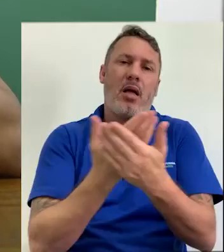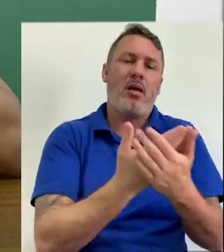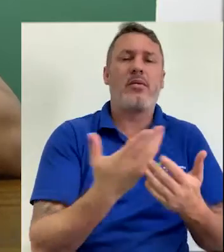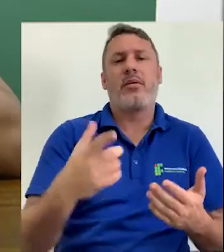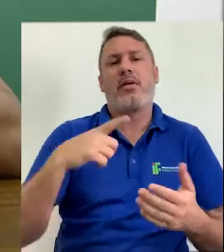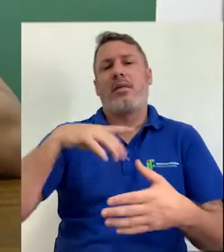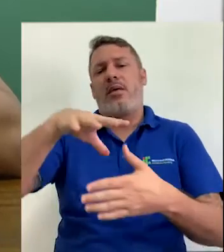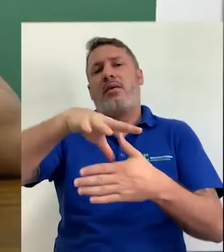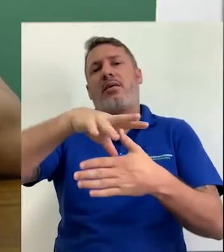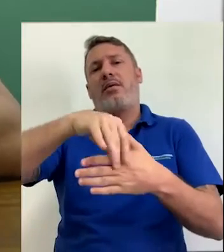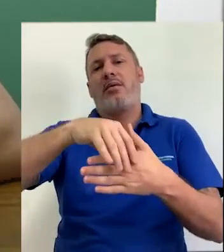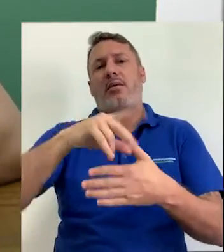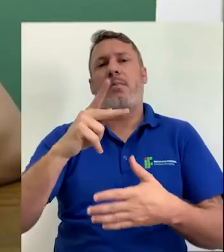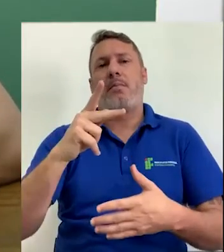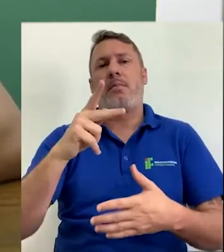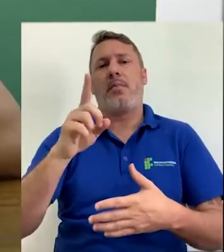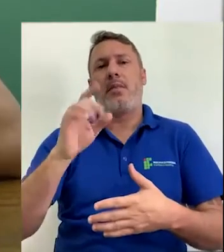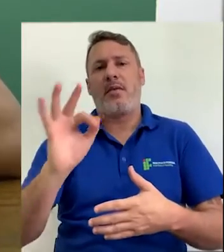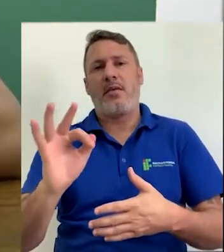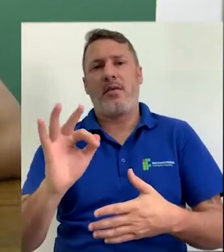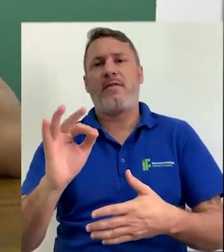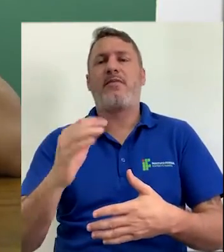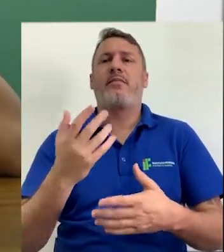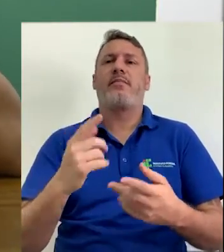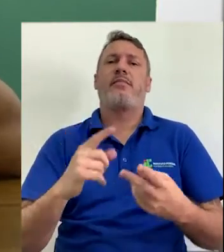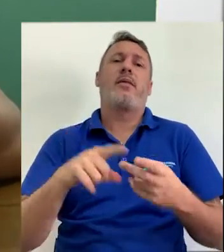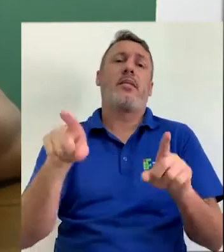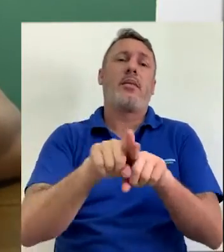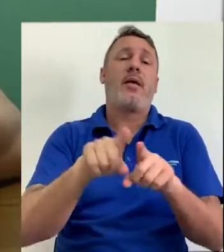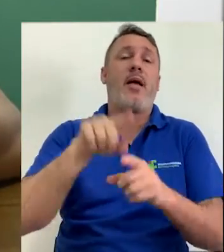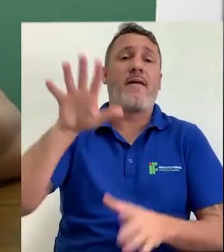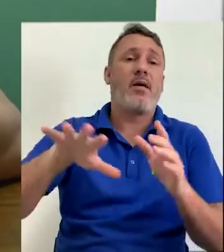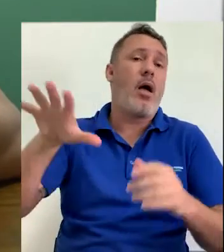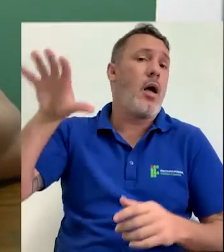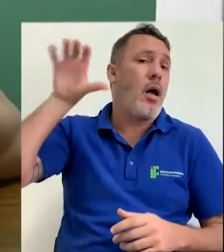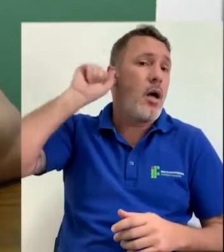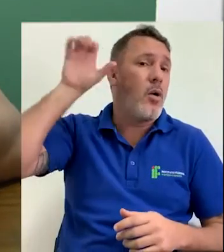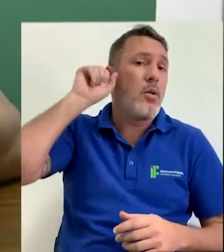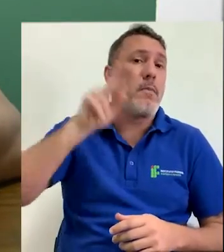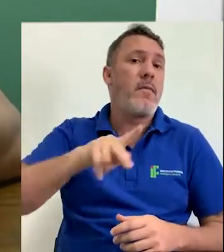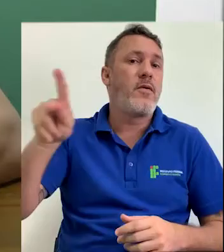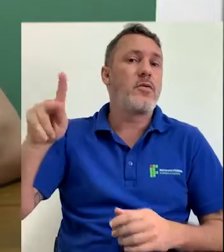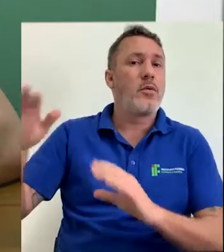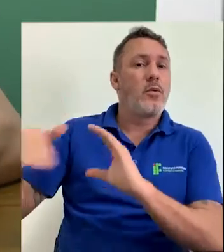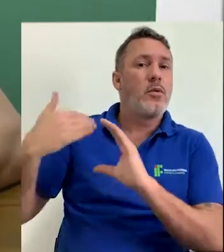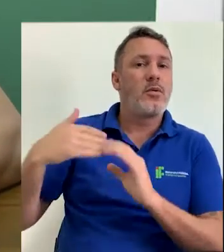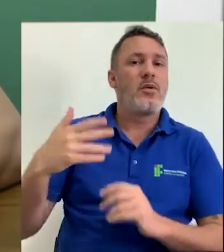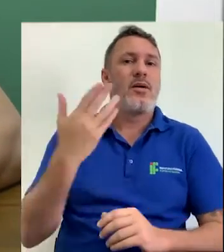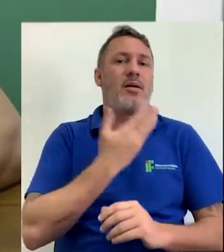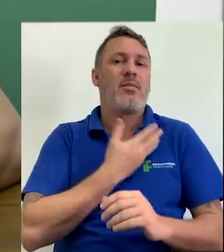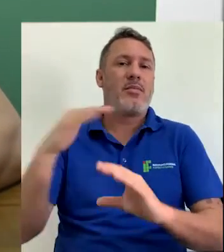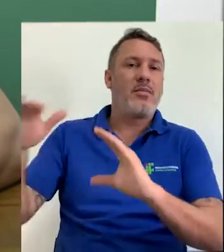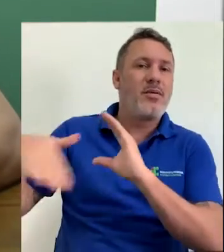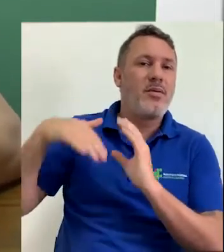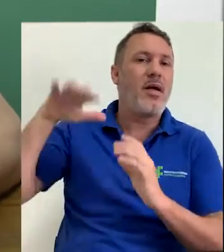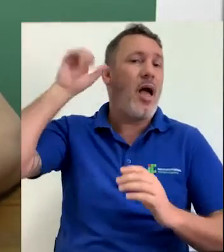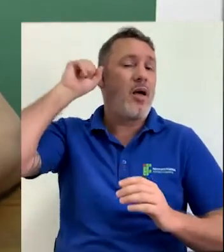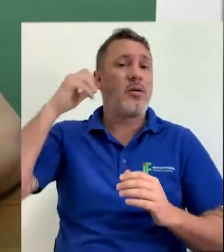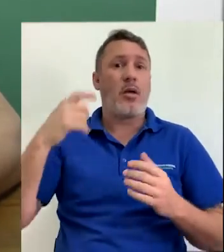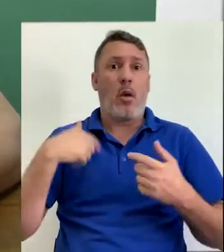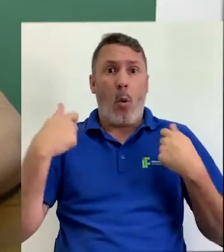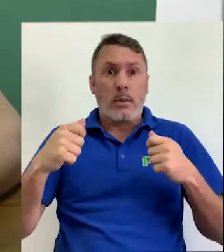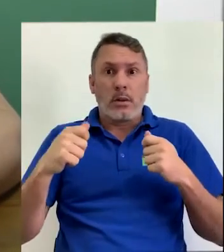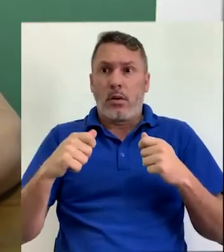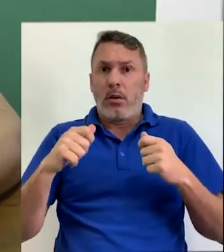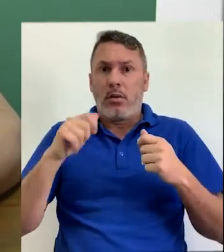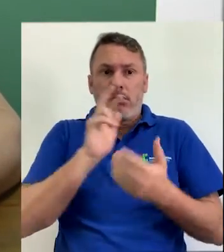em PDF, áudio de um professor ou de um colega. Eu não preciso dar